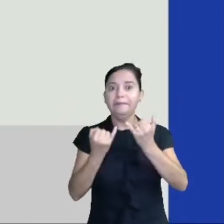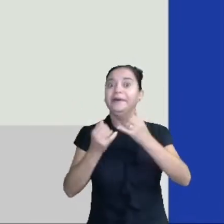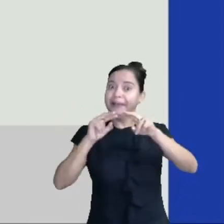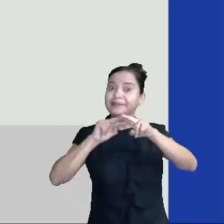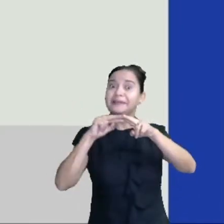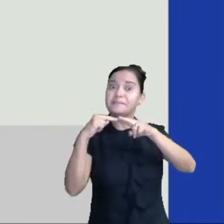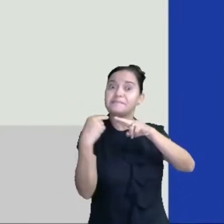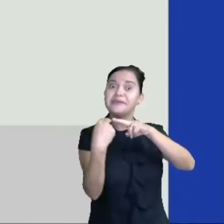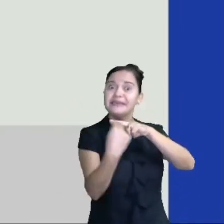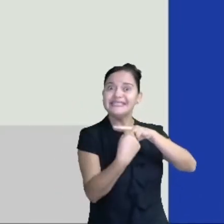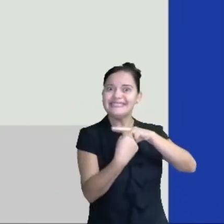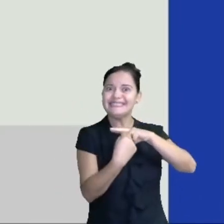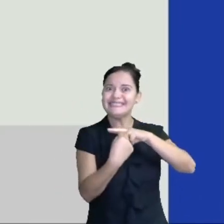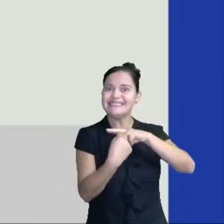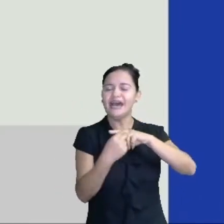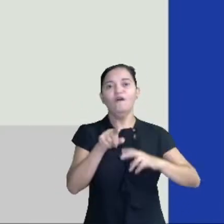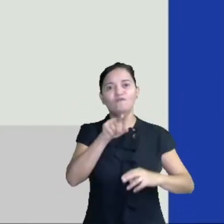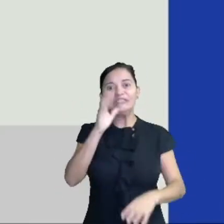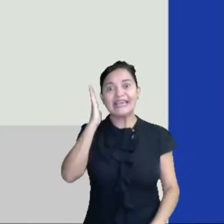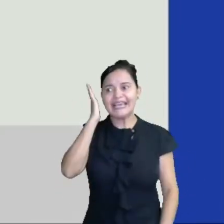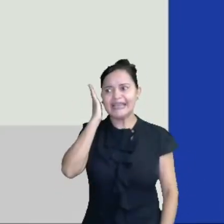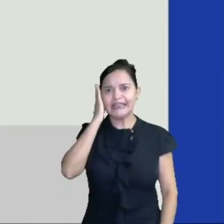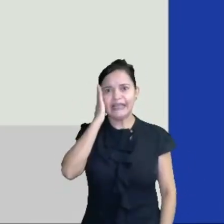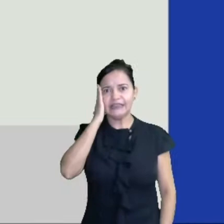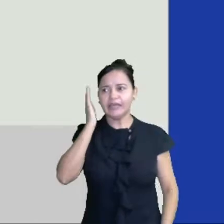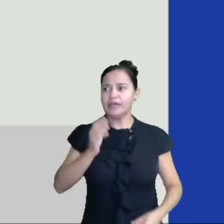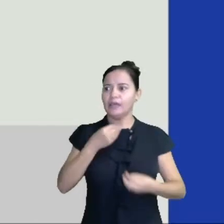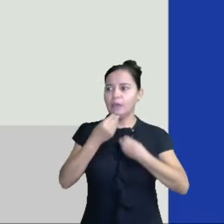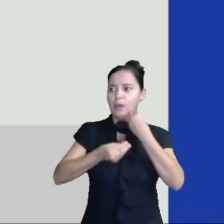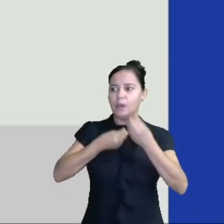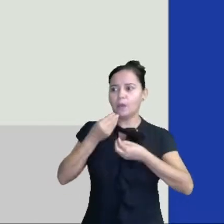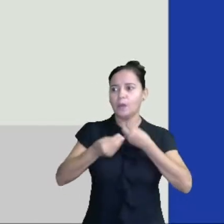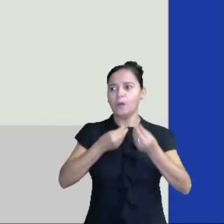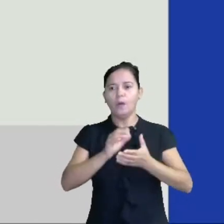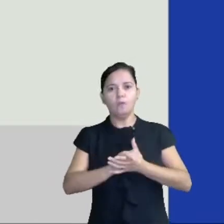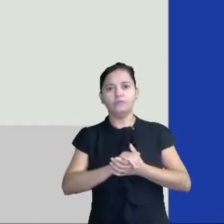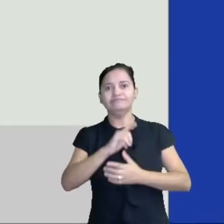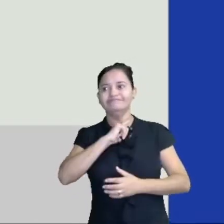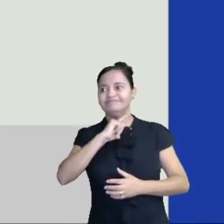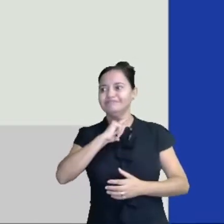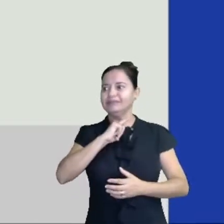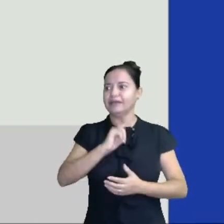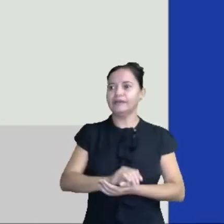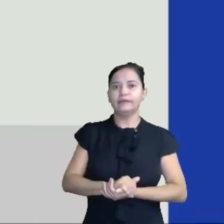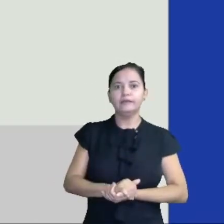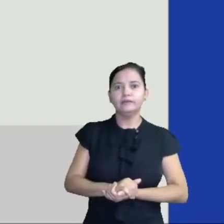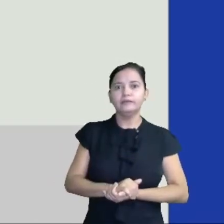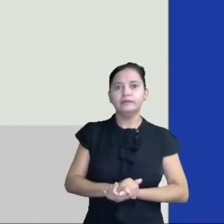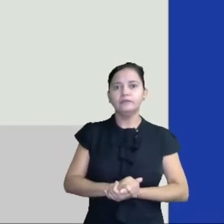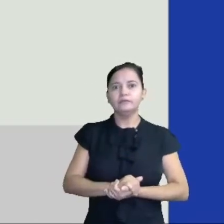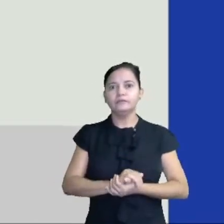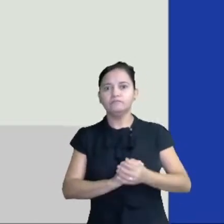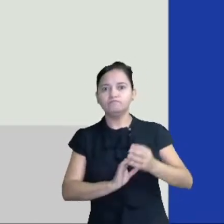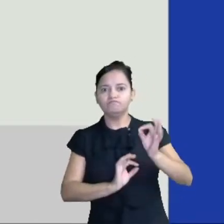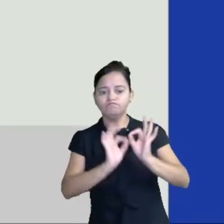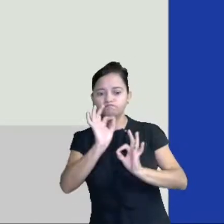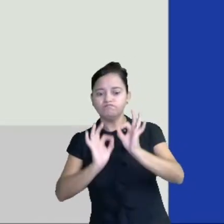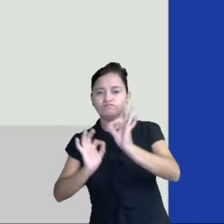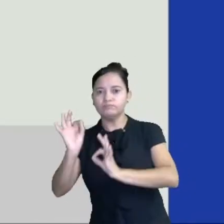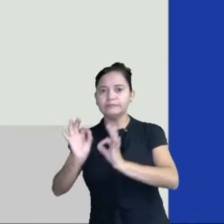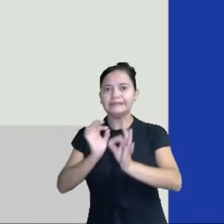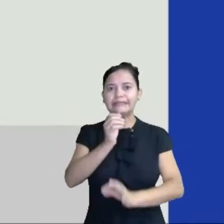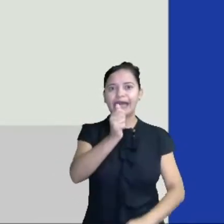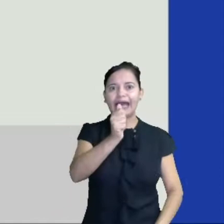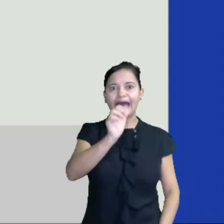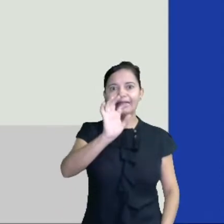gente entender como é que essa atmosfera ela é formada. Qual é a arquitetura de formação